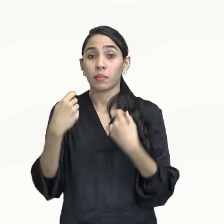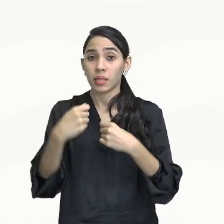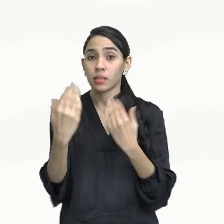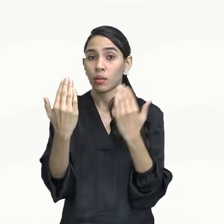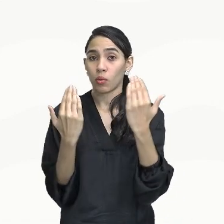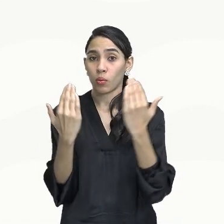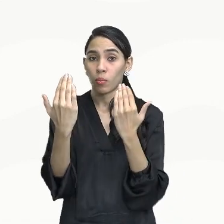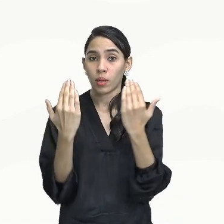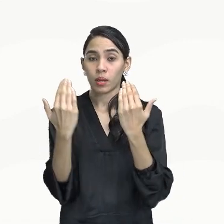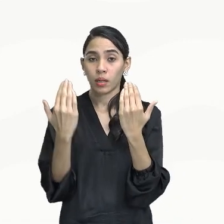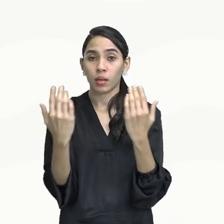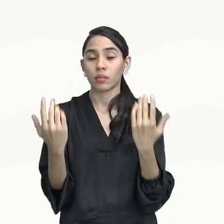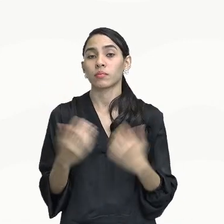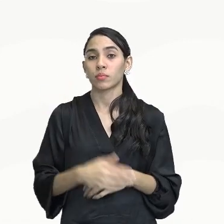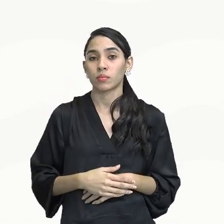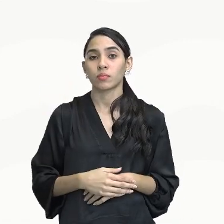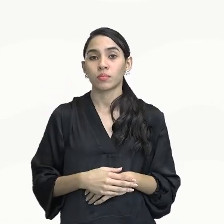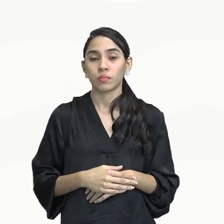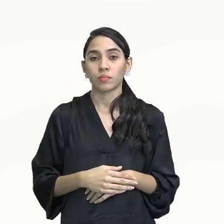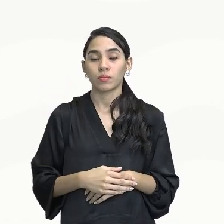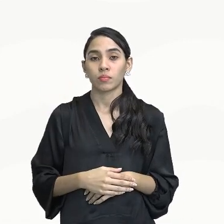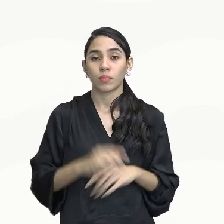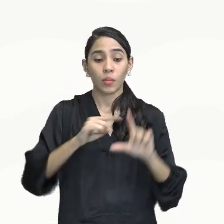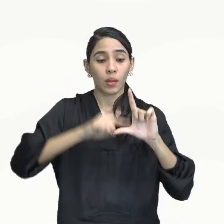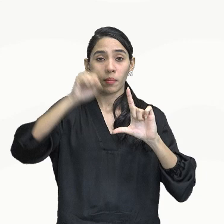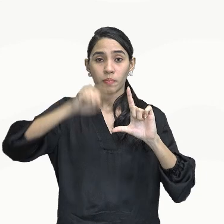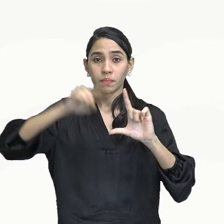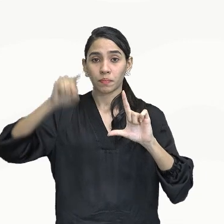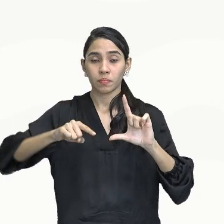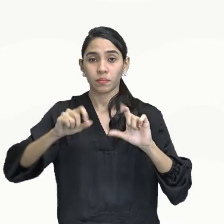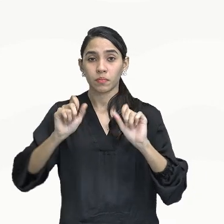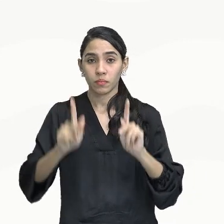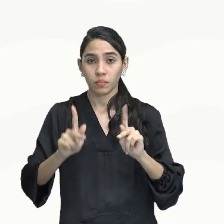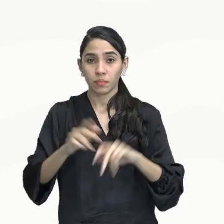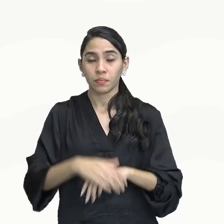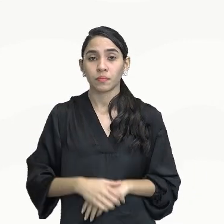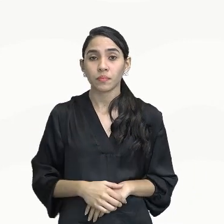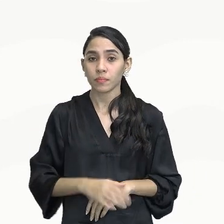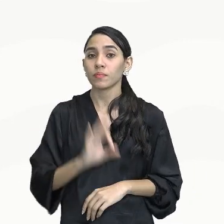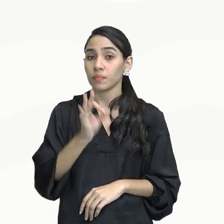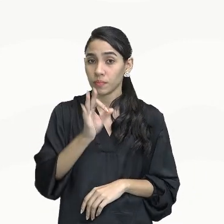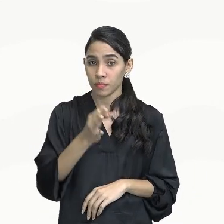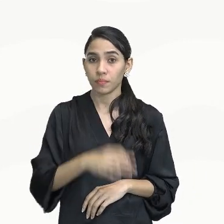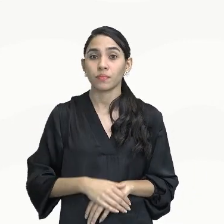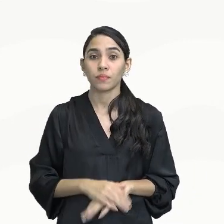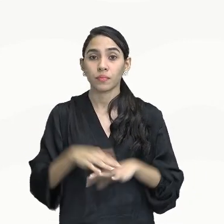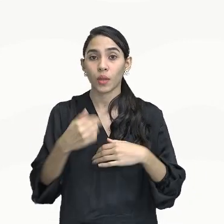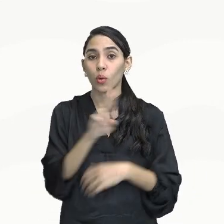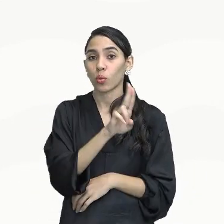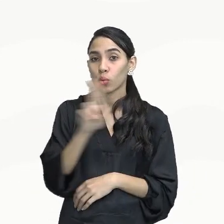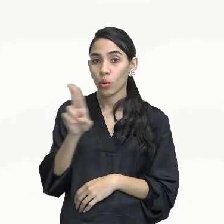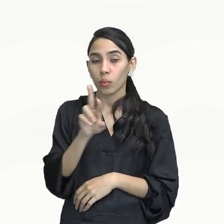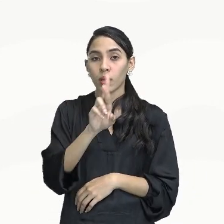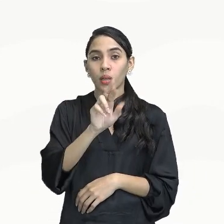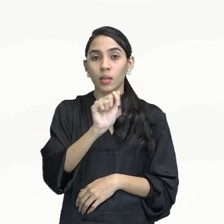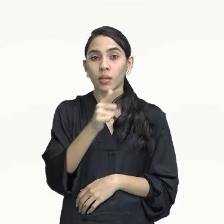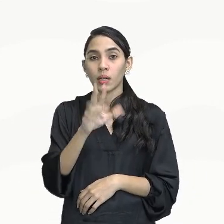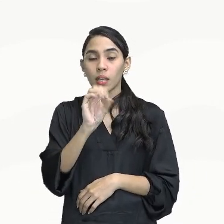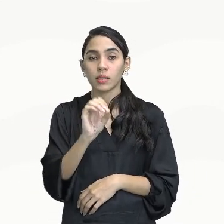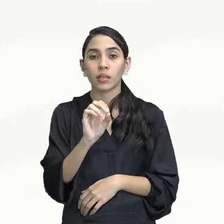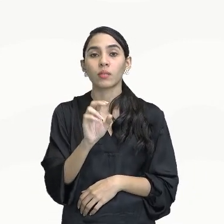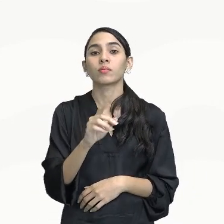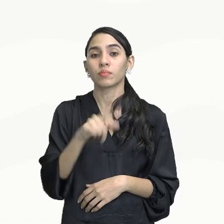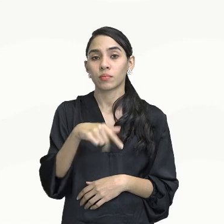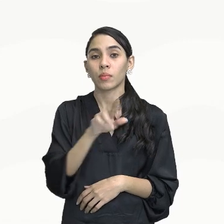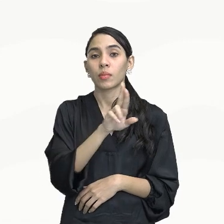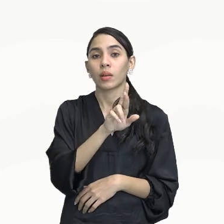os dois em uma mesma escala. Certo, professora? Certo. E esse nome dessa razão, nós chamamos